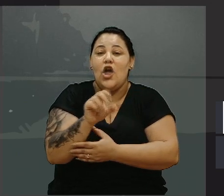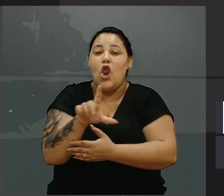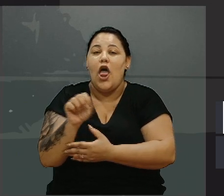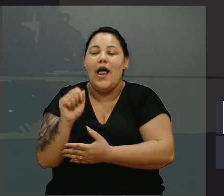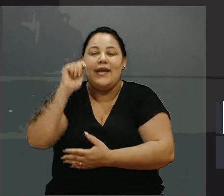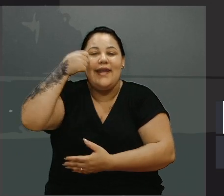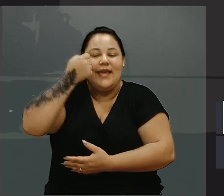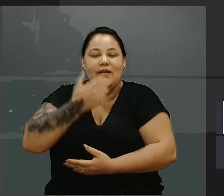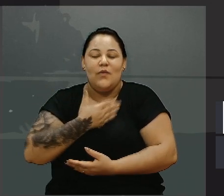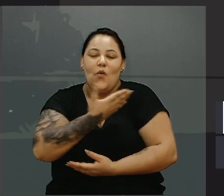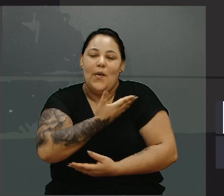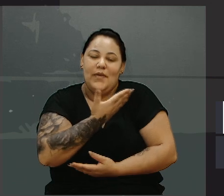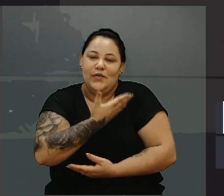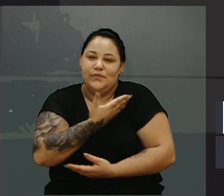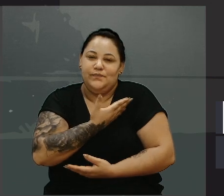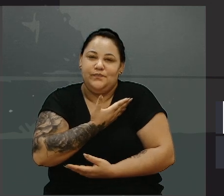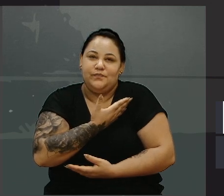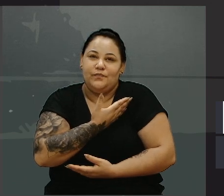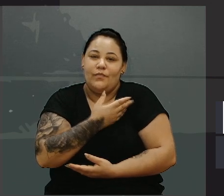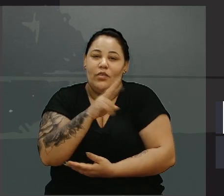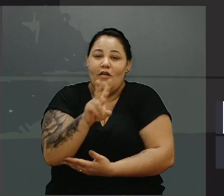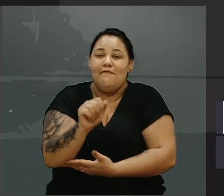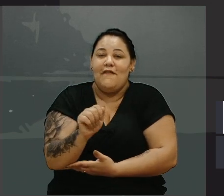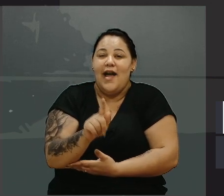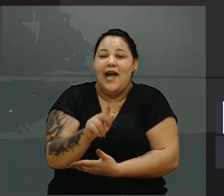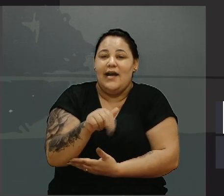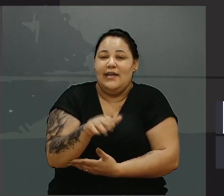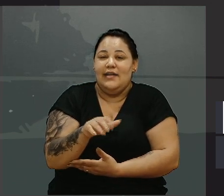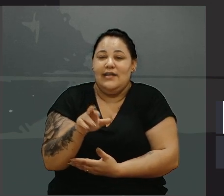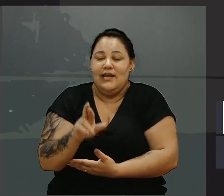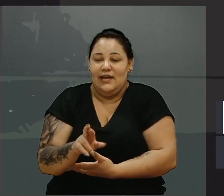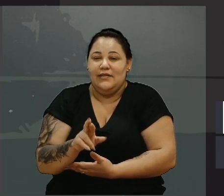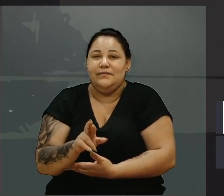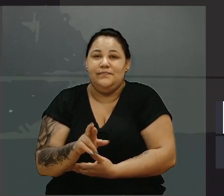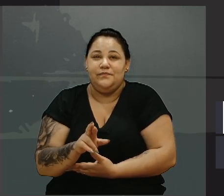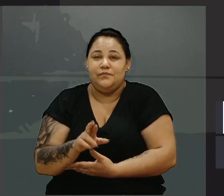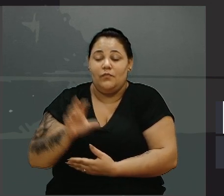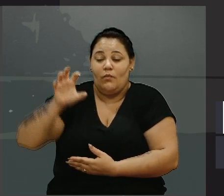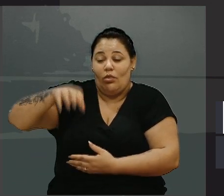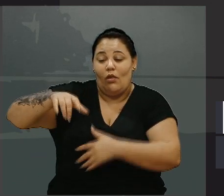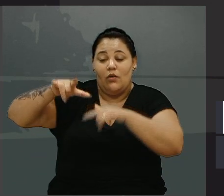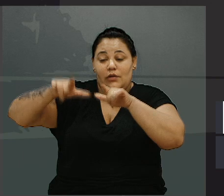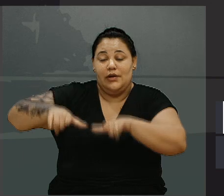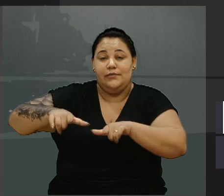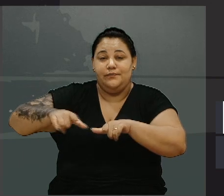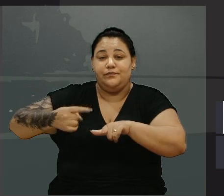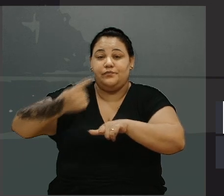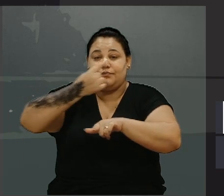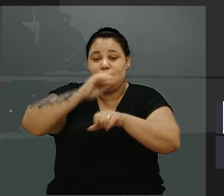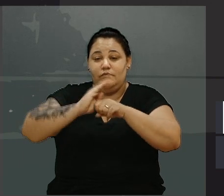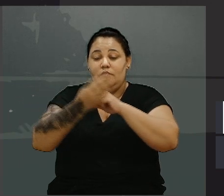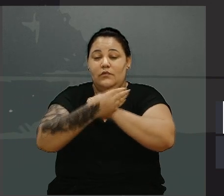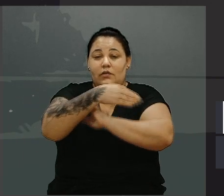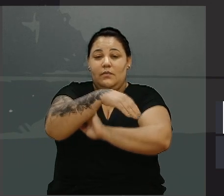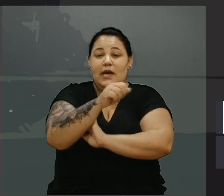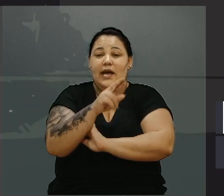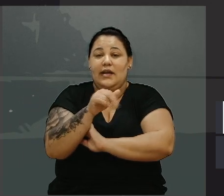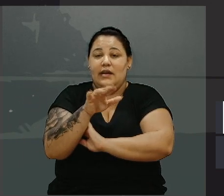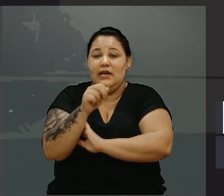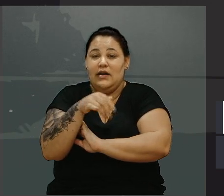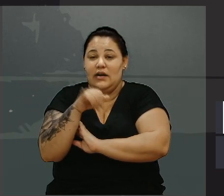meu amigo Wagner Macedo. O barracão do Pérola fica ali no Mariane,